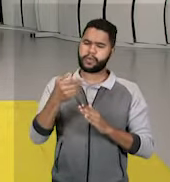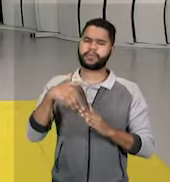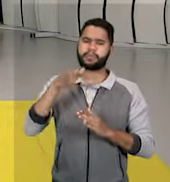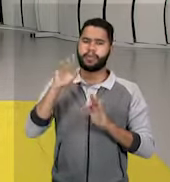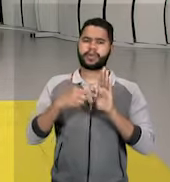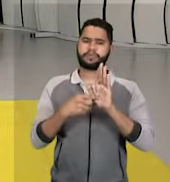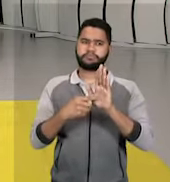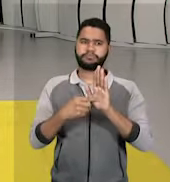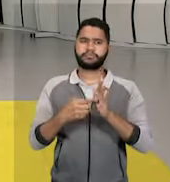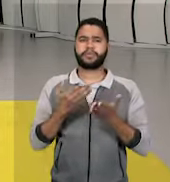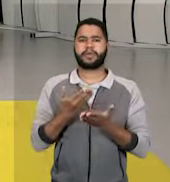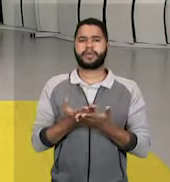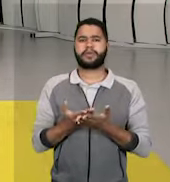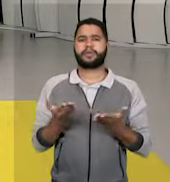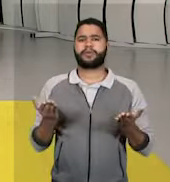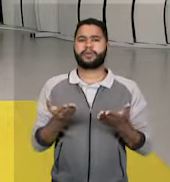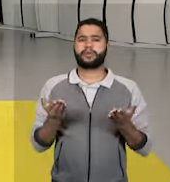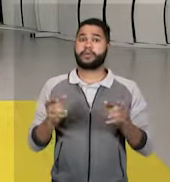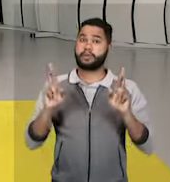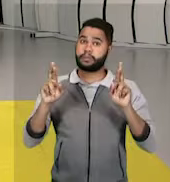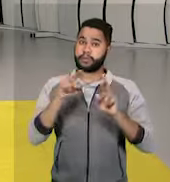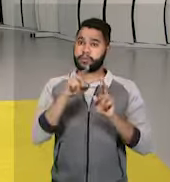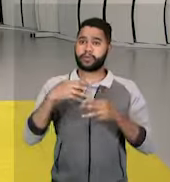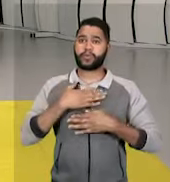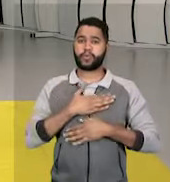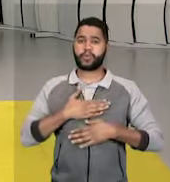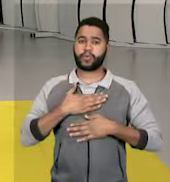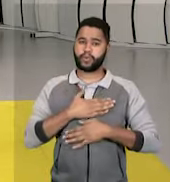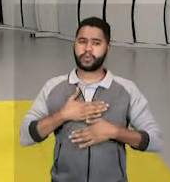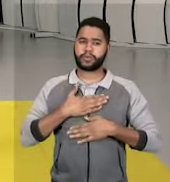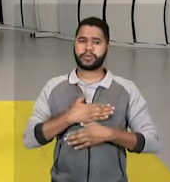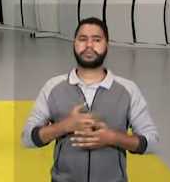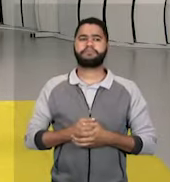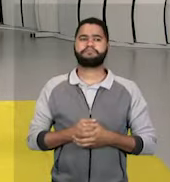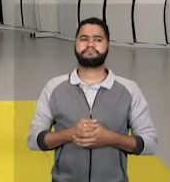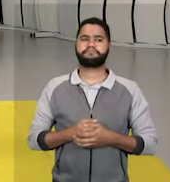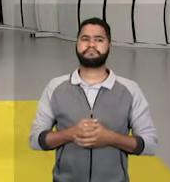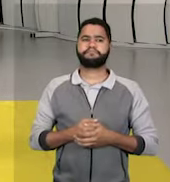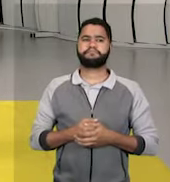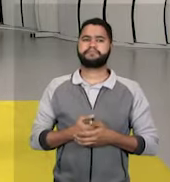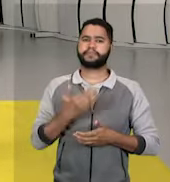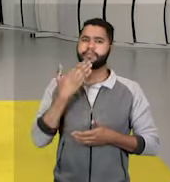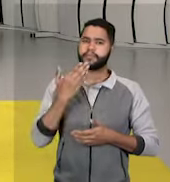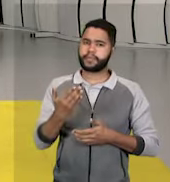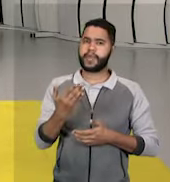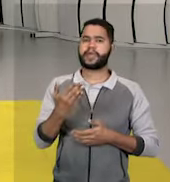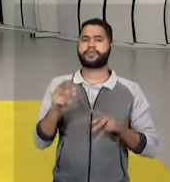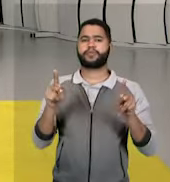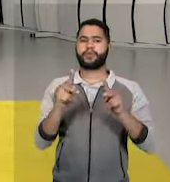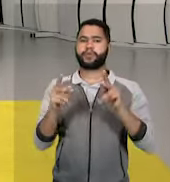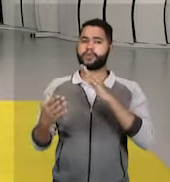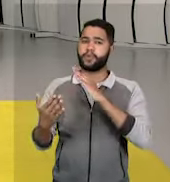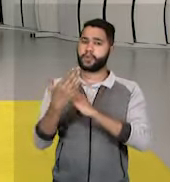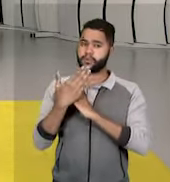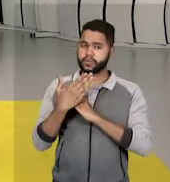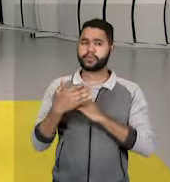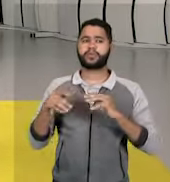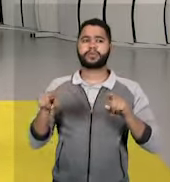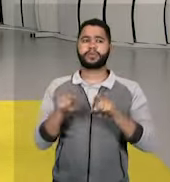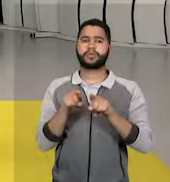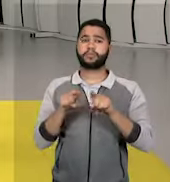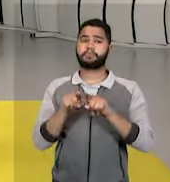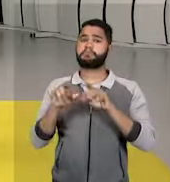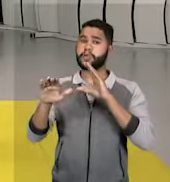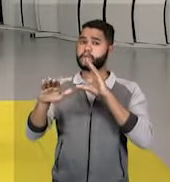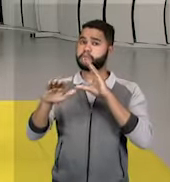você. Então essa é a nossa aula de hoje, espero que você tenha gostado. Peça ajuda ao seu professor, mande a sua